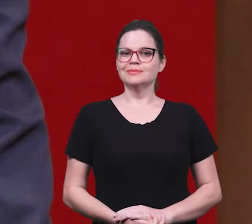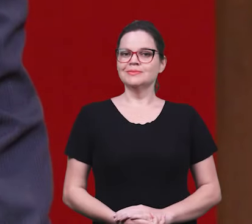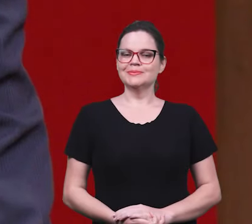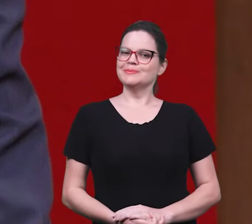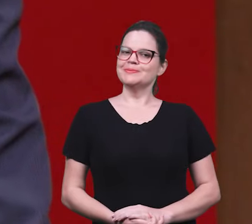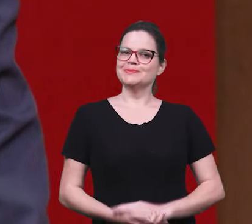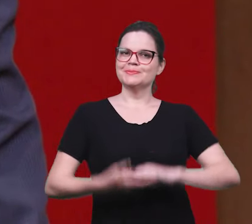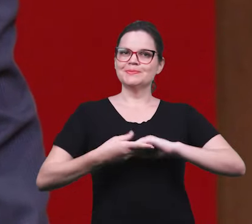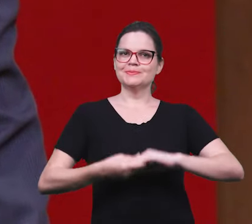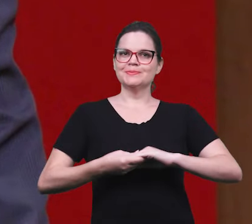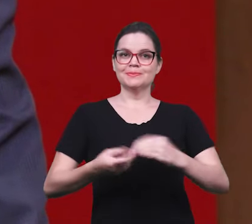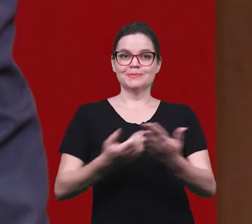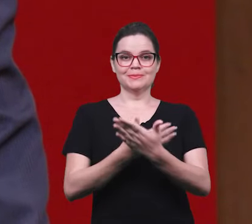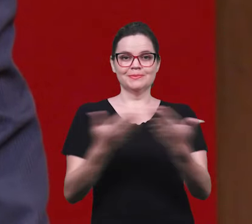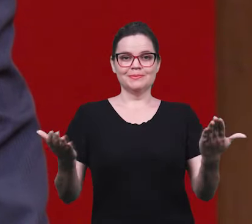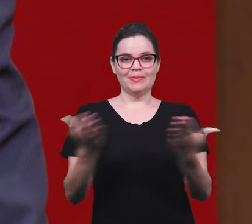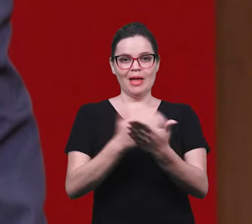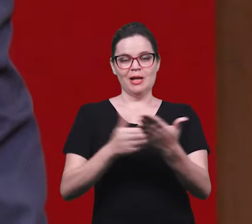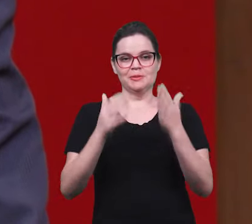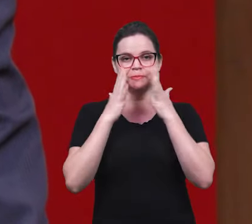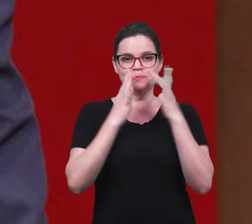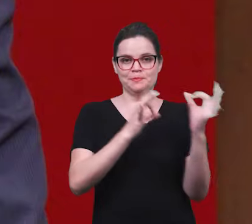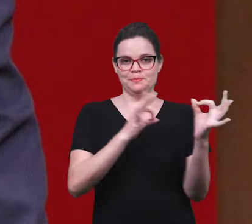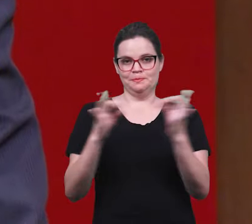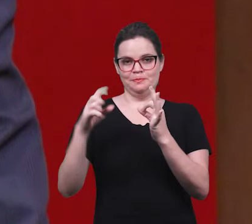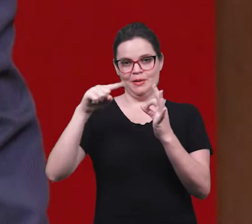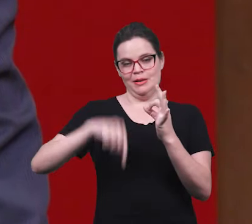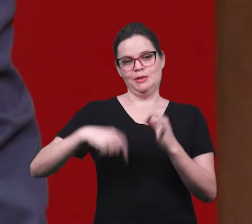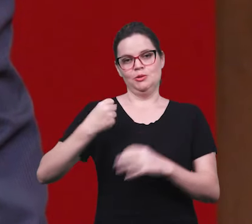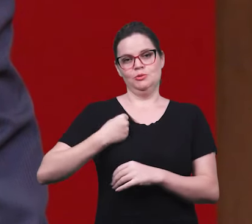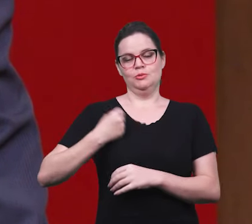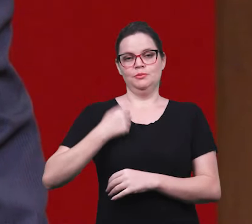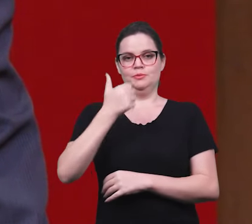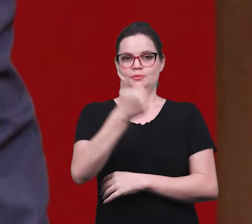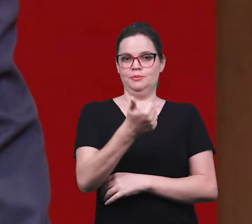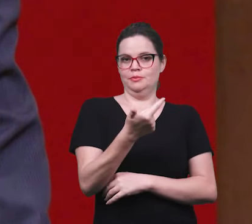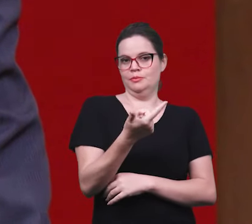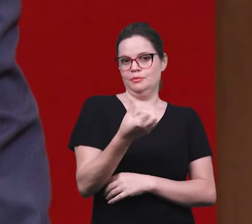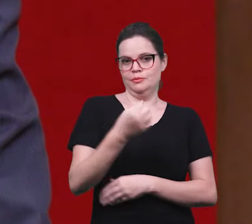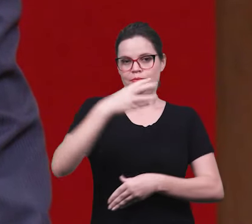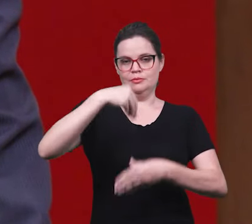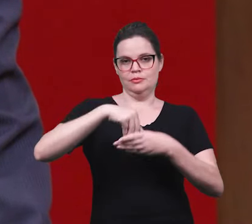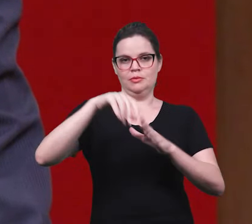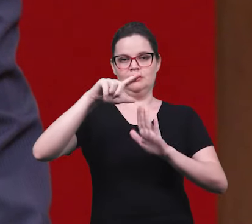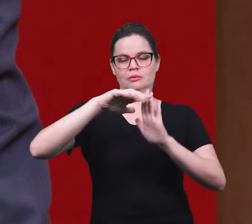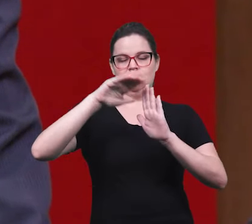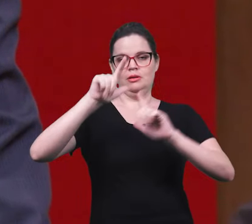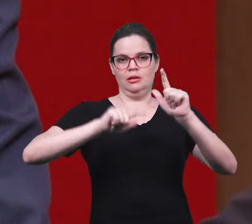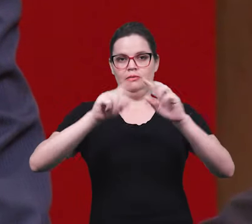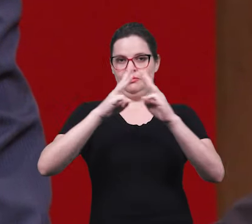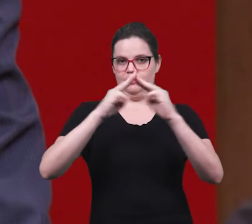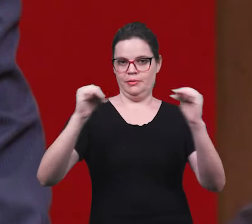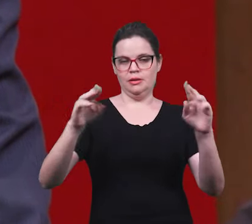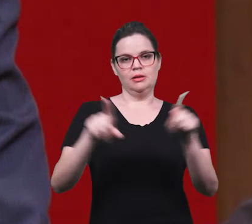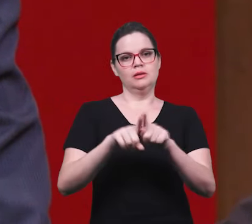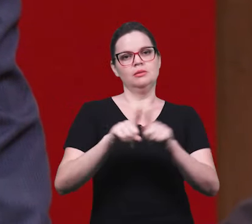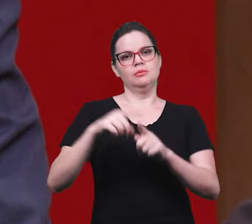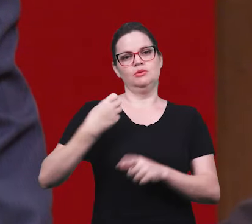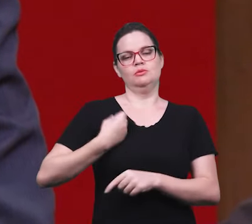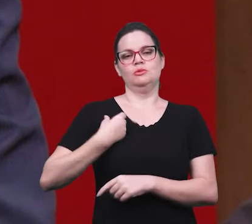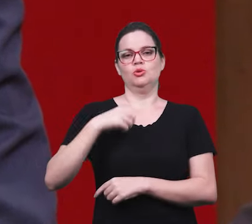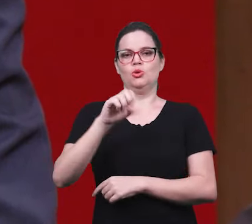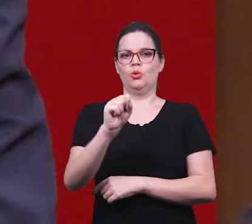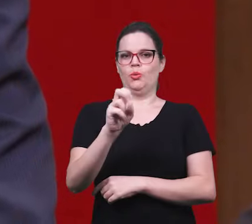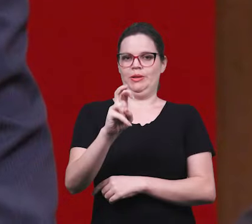Eu quero saudar a todos que nos acompanham pelo canal 126, a TV Manaim, também aqueles que nos assistem pelo canal